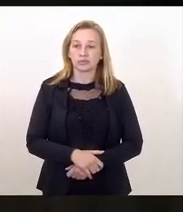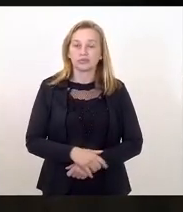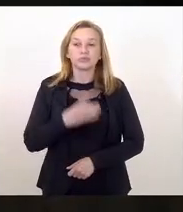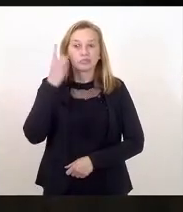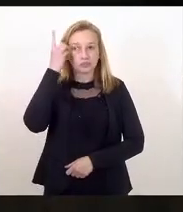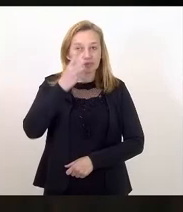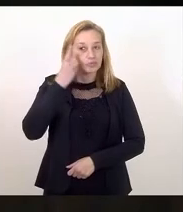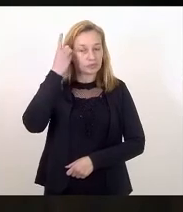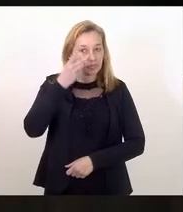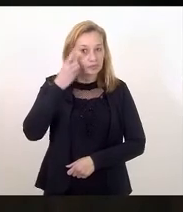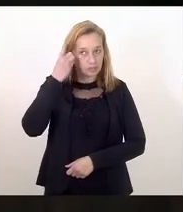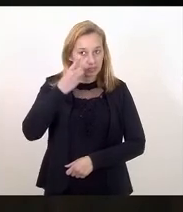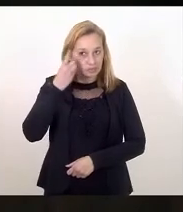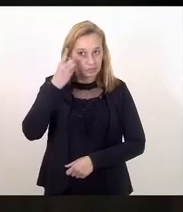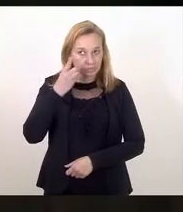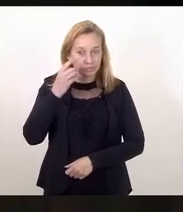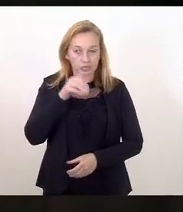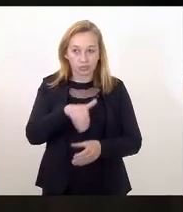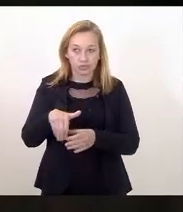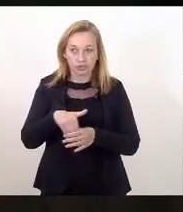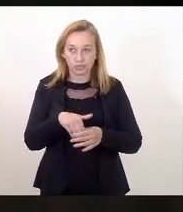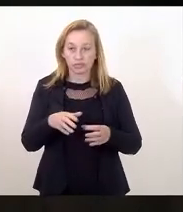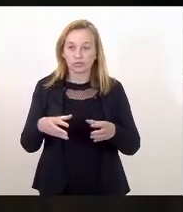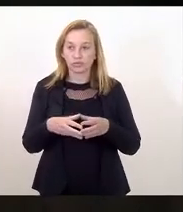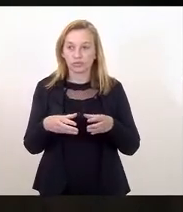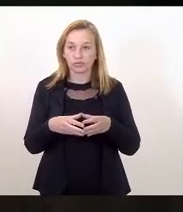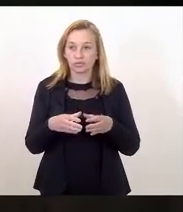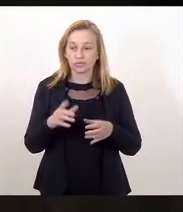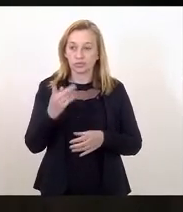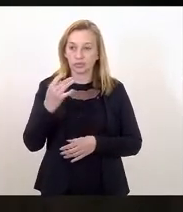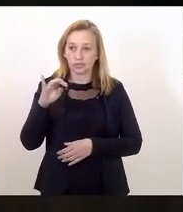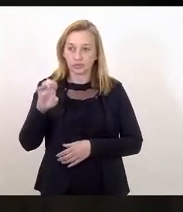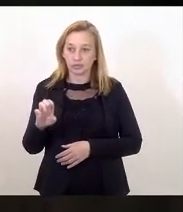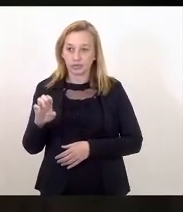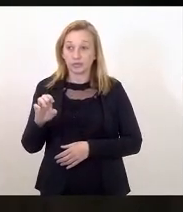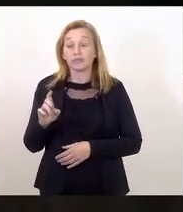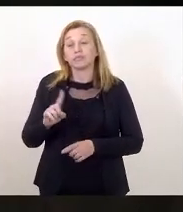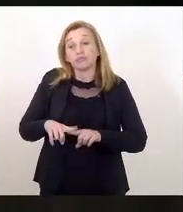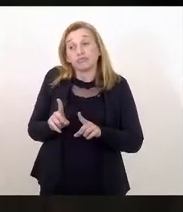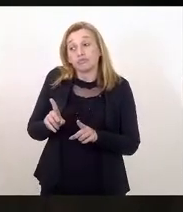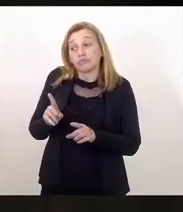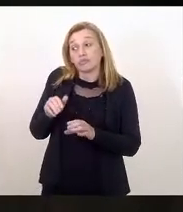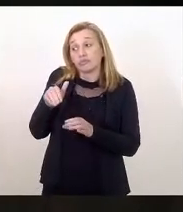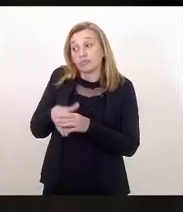Deputado Hélio está votando no grupo. Deputado ele tem que votar lá na.